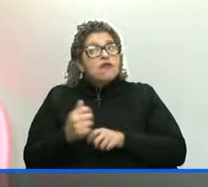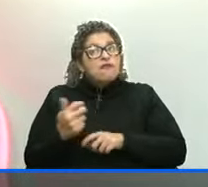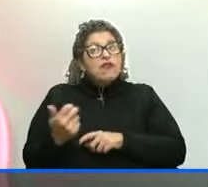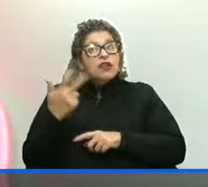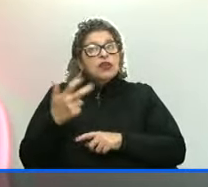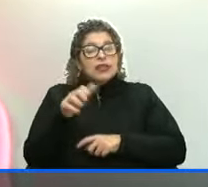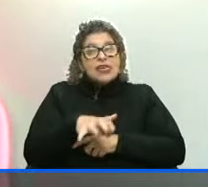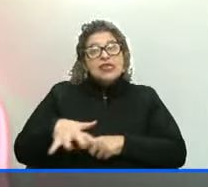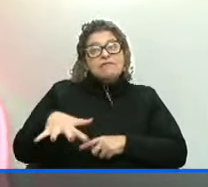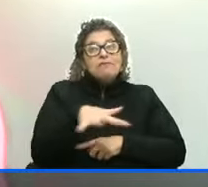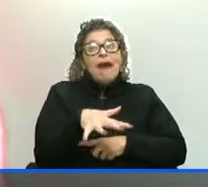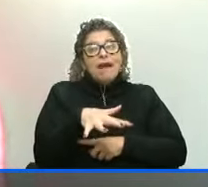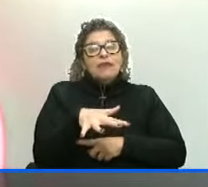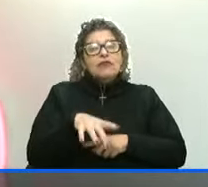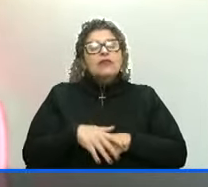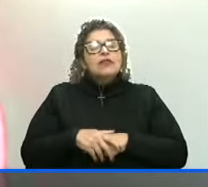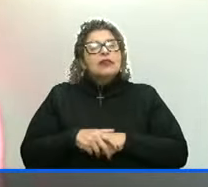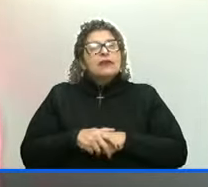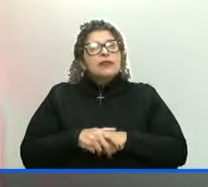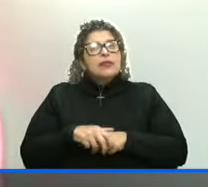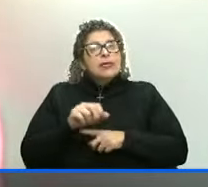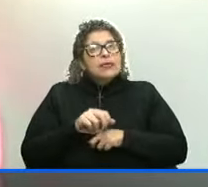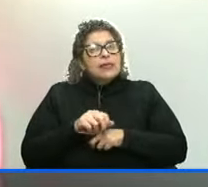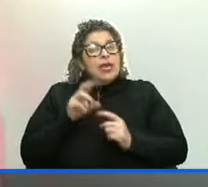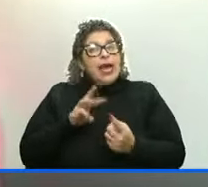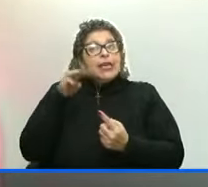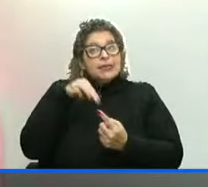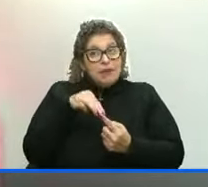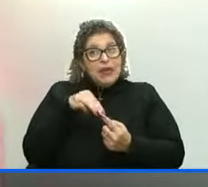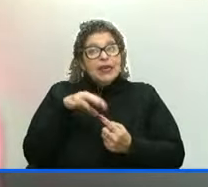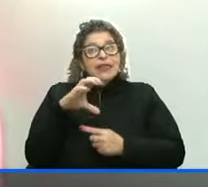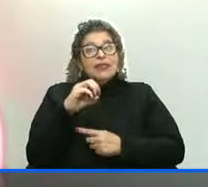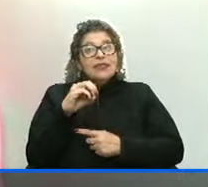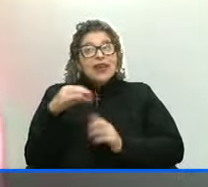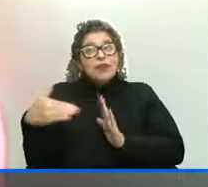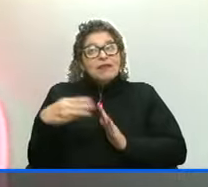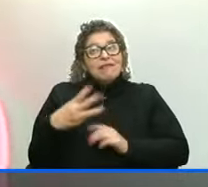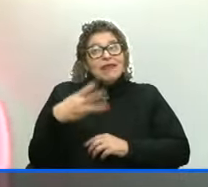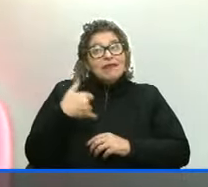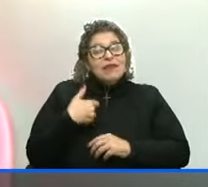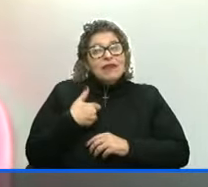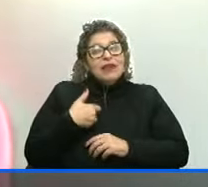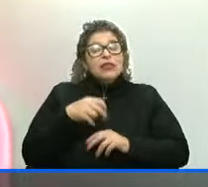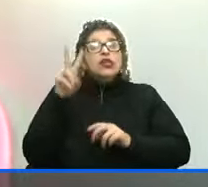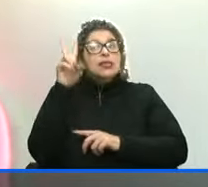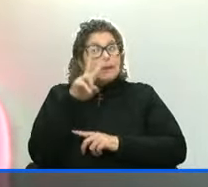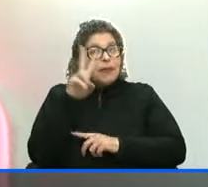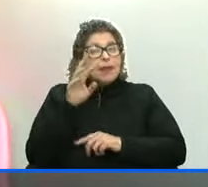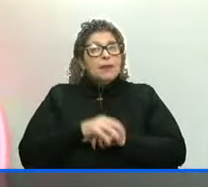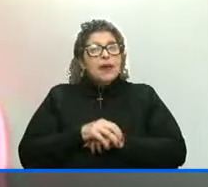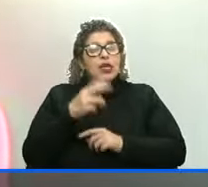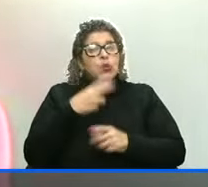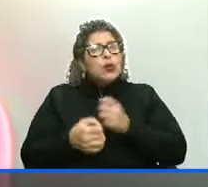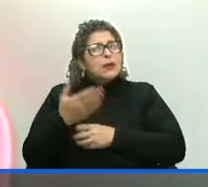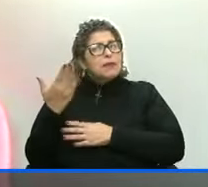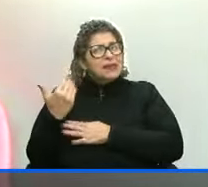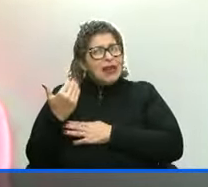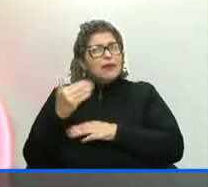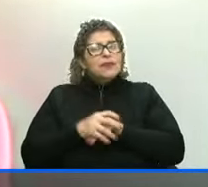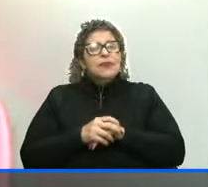de valorizar esse espaço também e também as metas para 0 a 3 anos. E também fazer um destaque aqui para o ano passado,